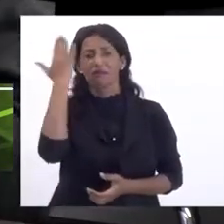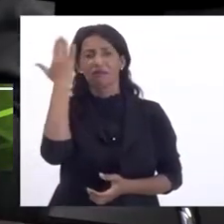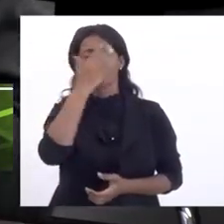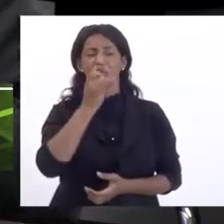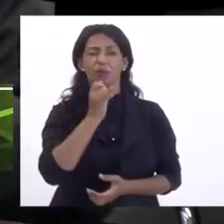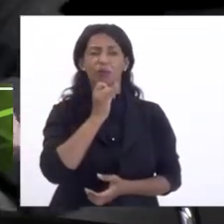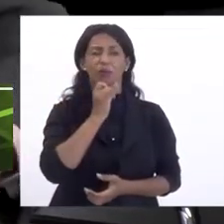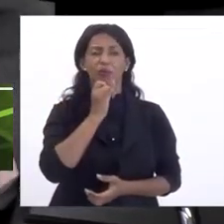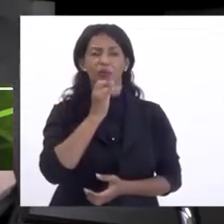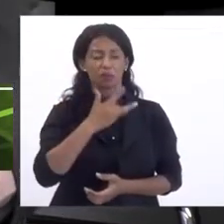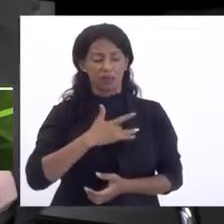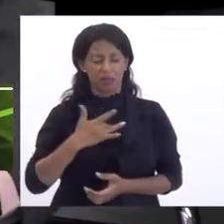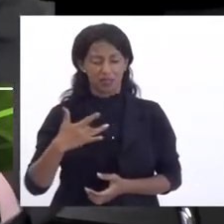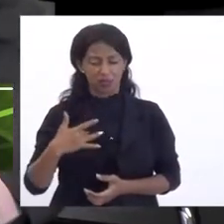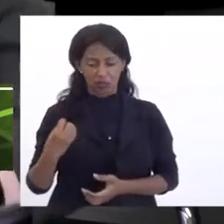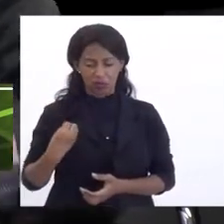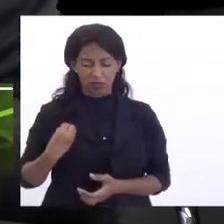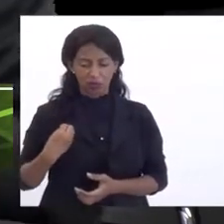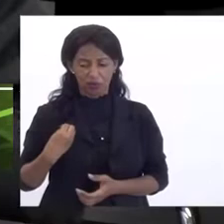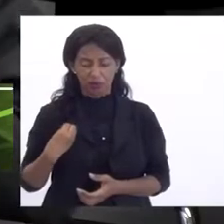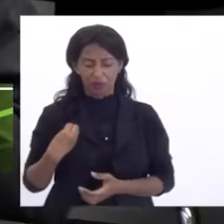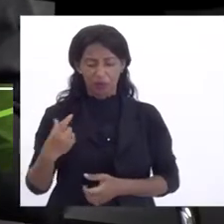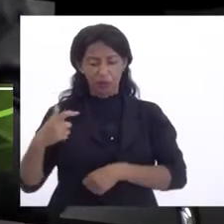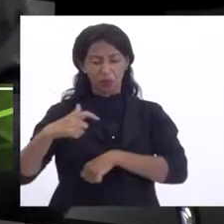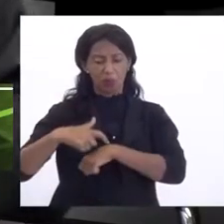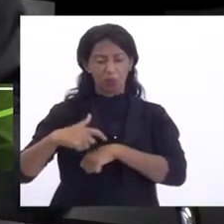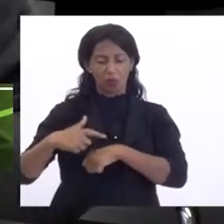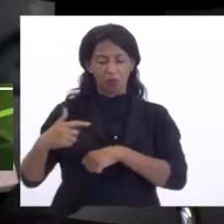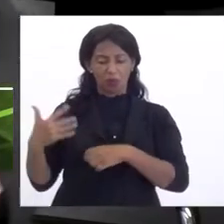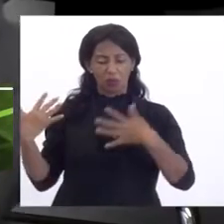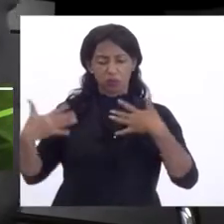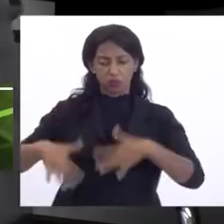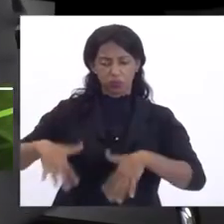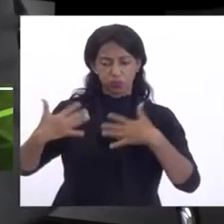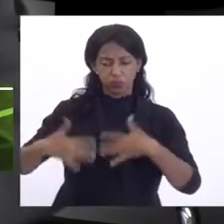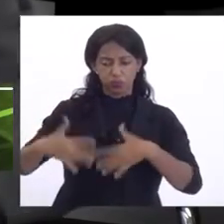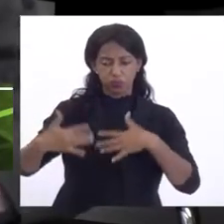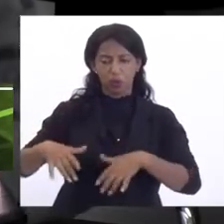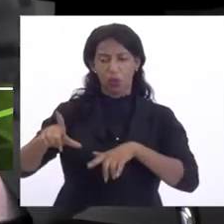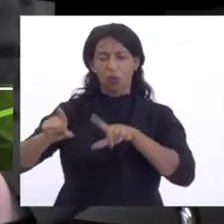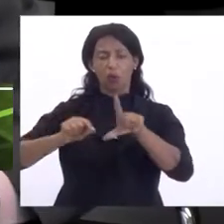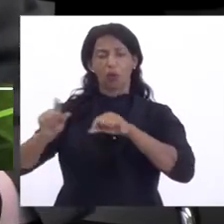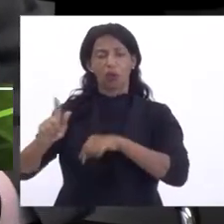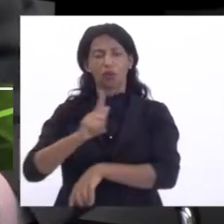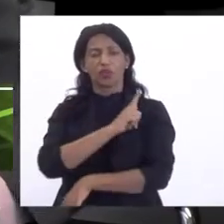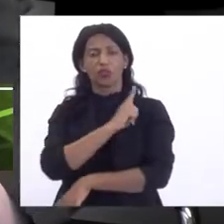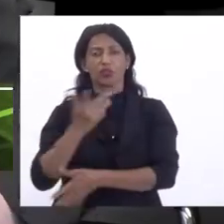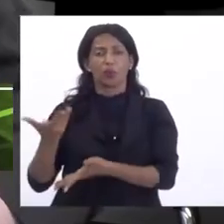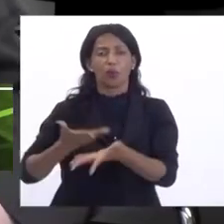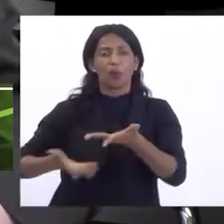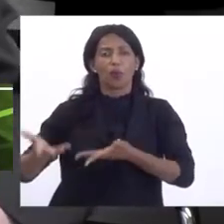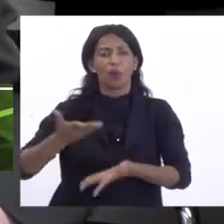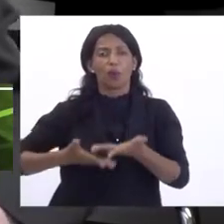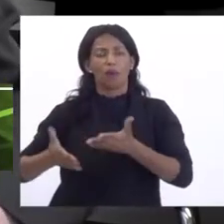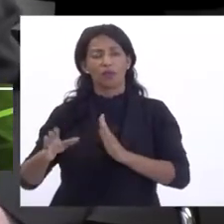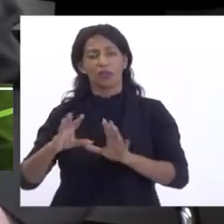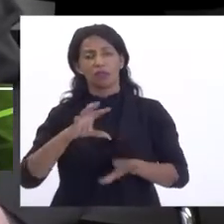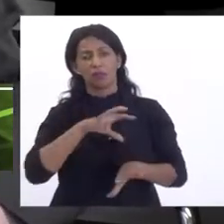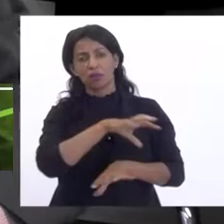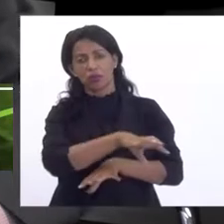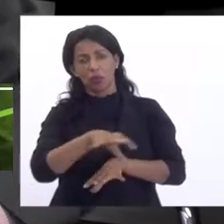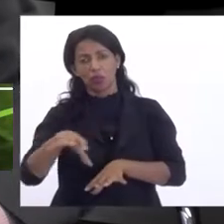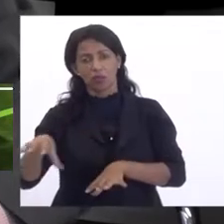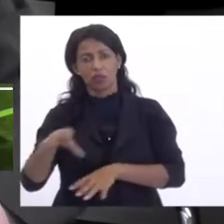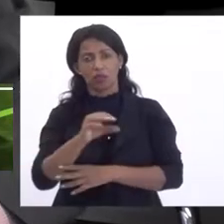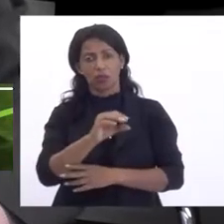exemplo, na questão da saúde. Vivemos um momento de aflição com a opção da gestão compartilhada através das organizações